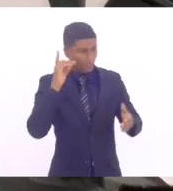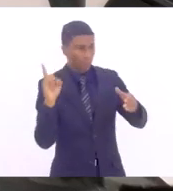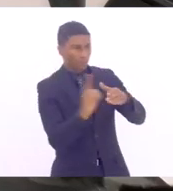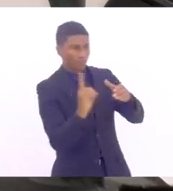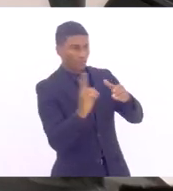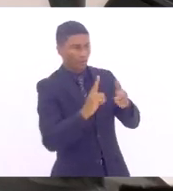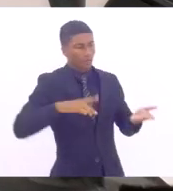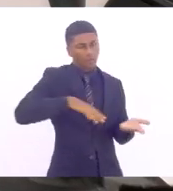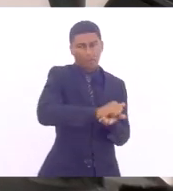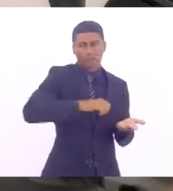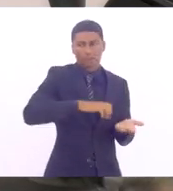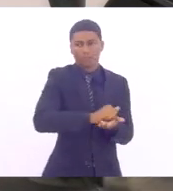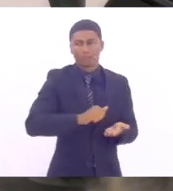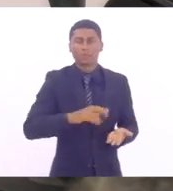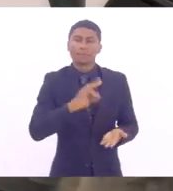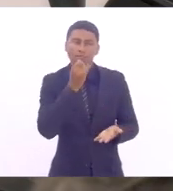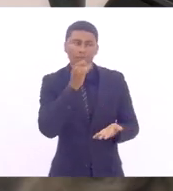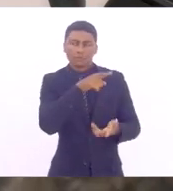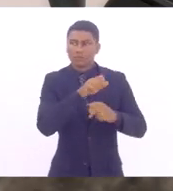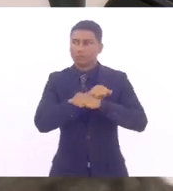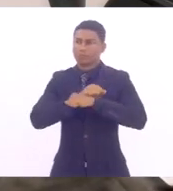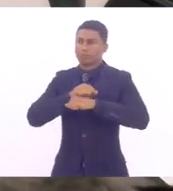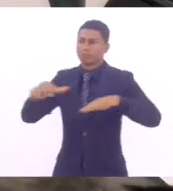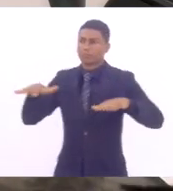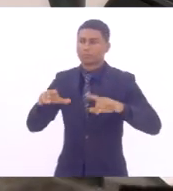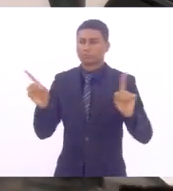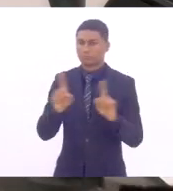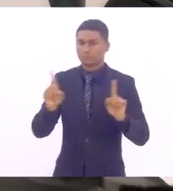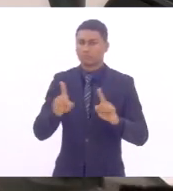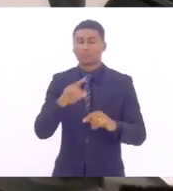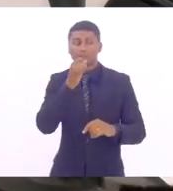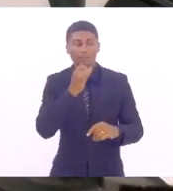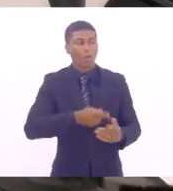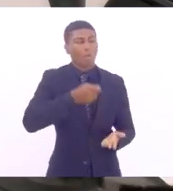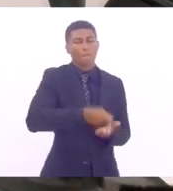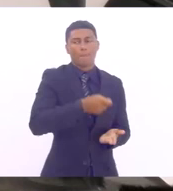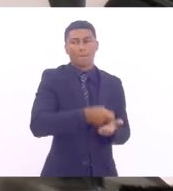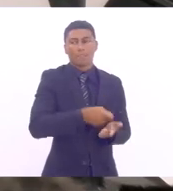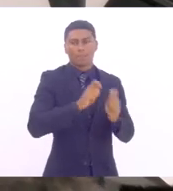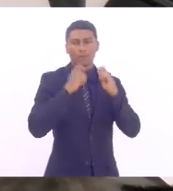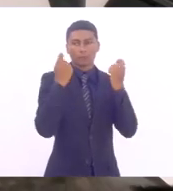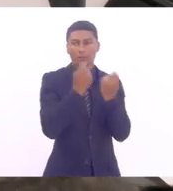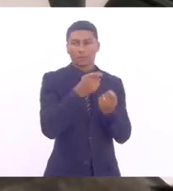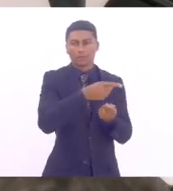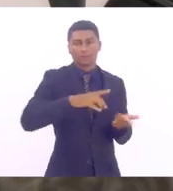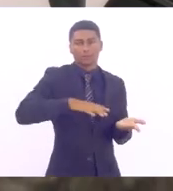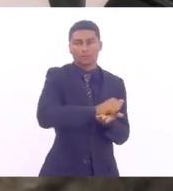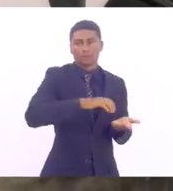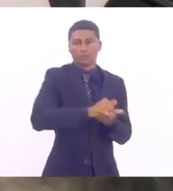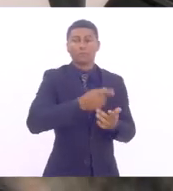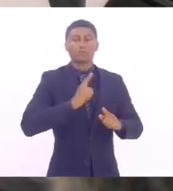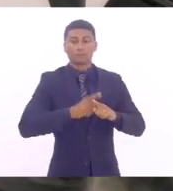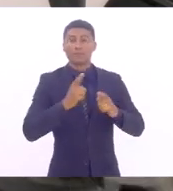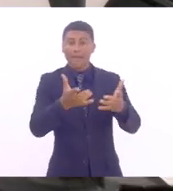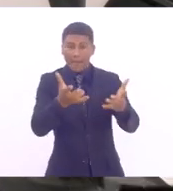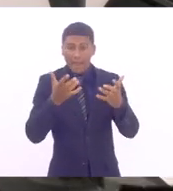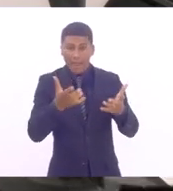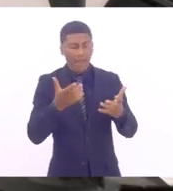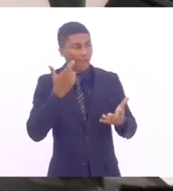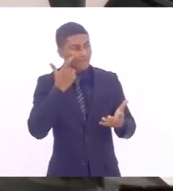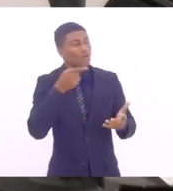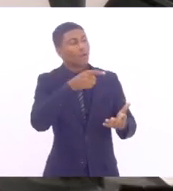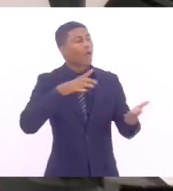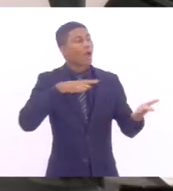não está expresso aqui compartilhar registro, mas criar registro. Se você obriga uma associação a criar registro, é porque você quer ter acesso a esse registro. E